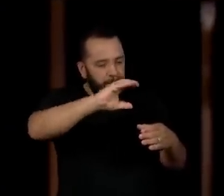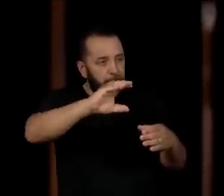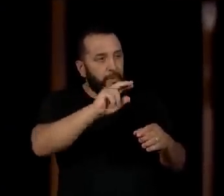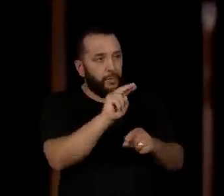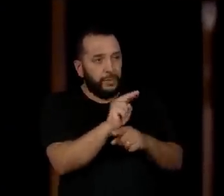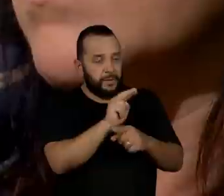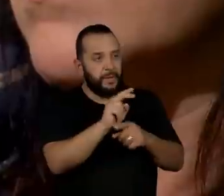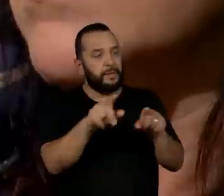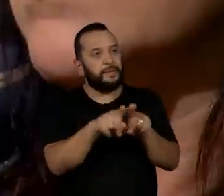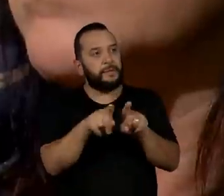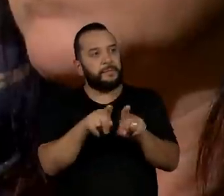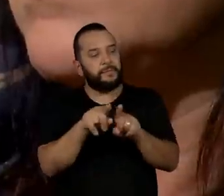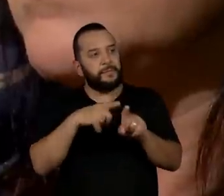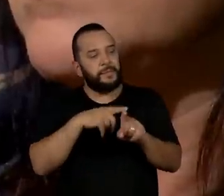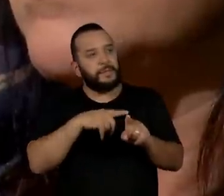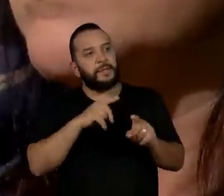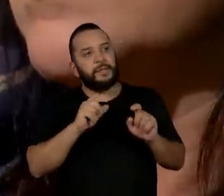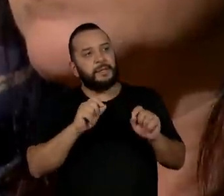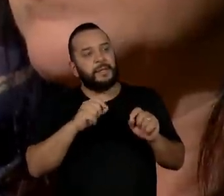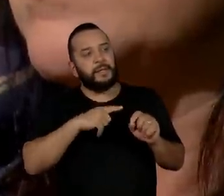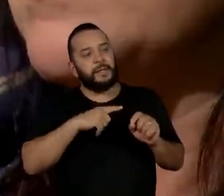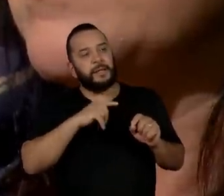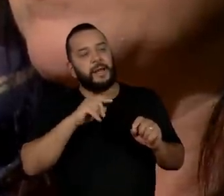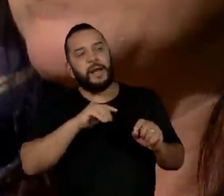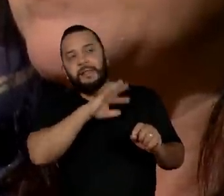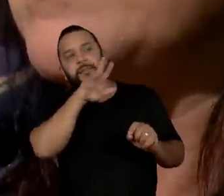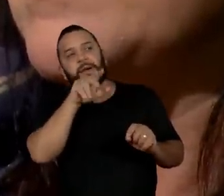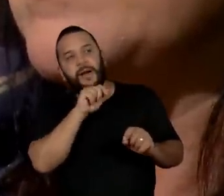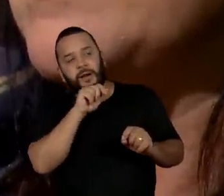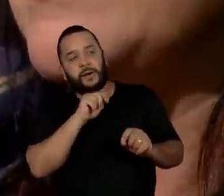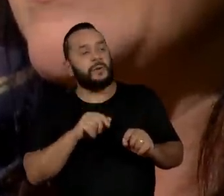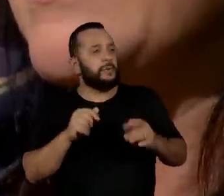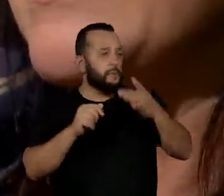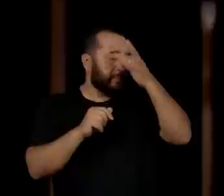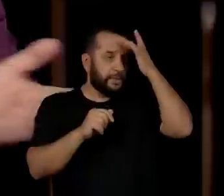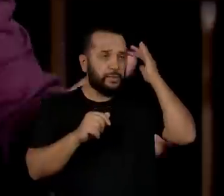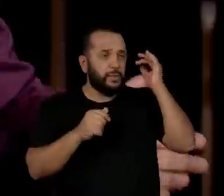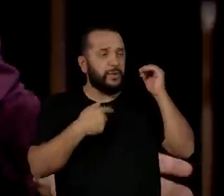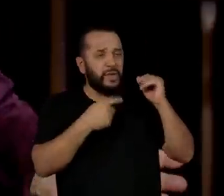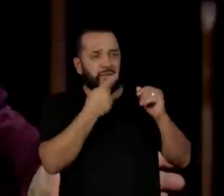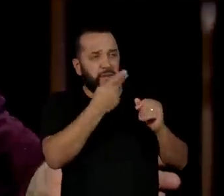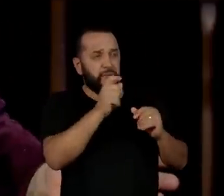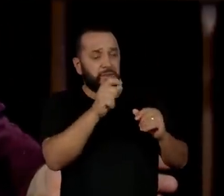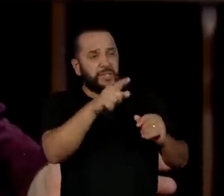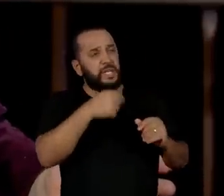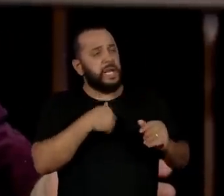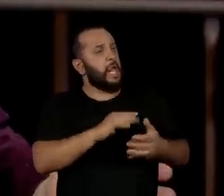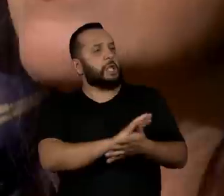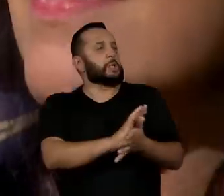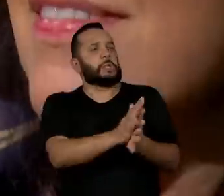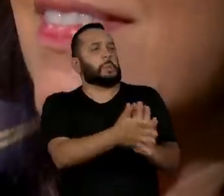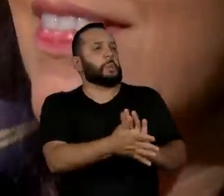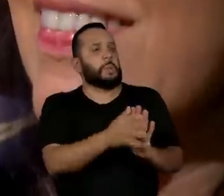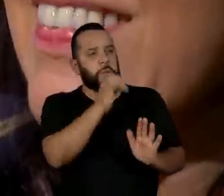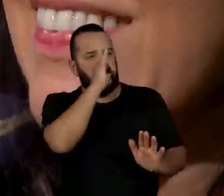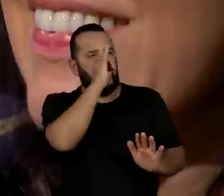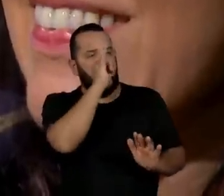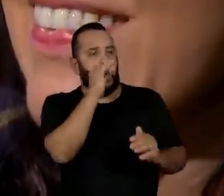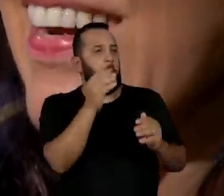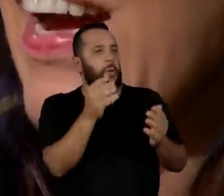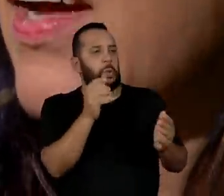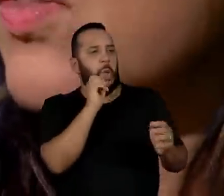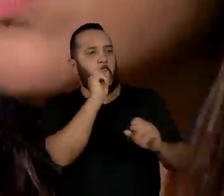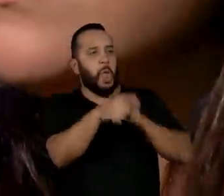recebe críticas de pessoas que falam mas vocês estão matando os porquinhos e